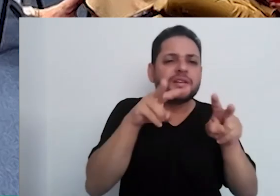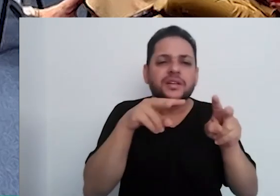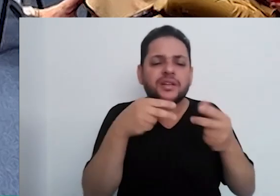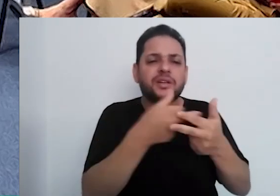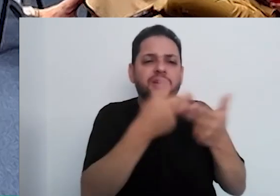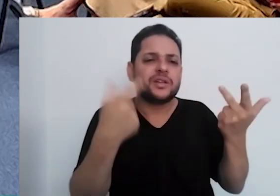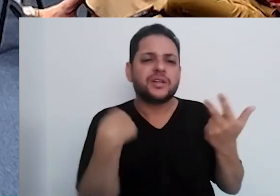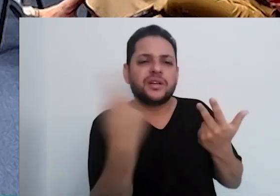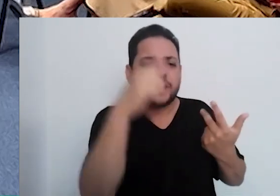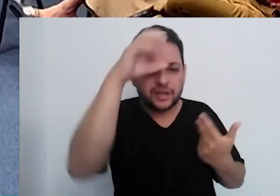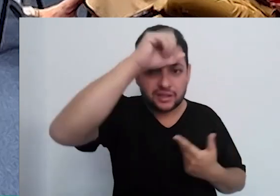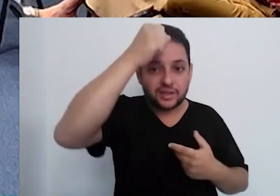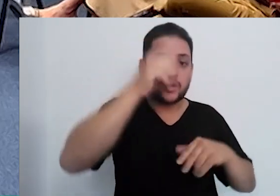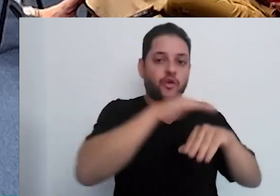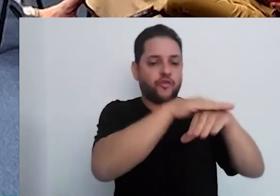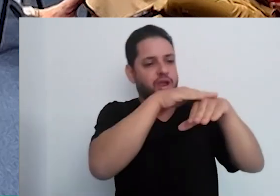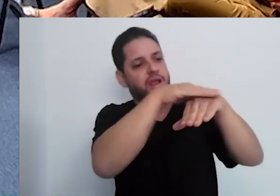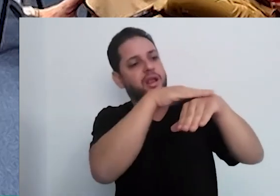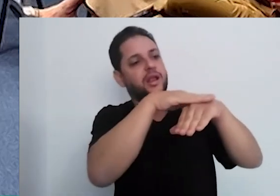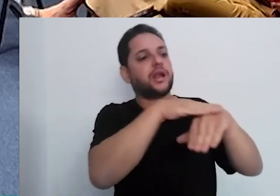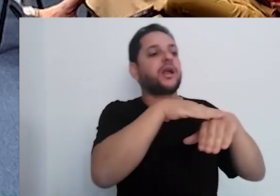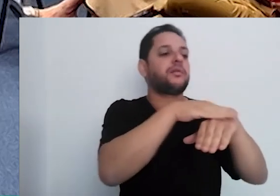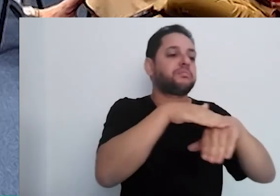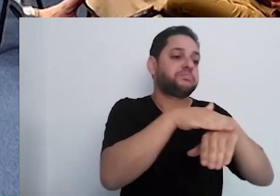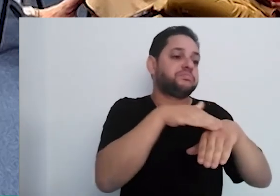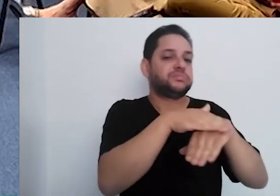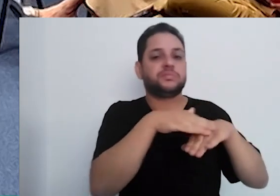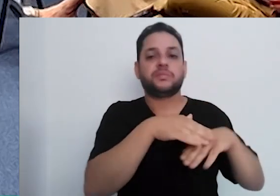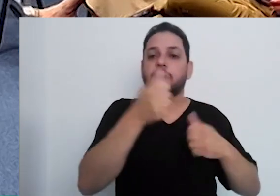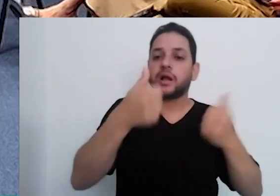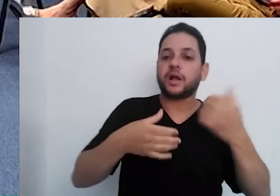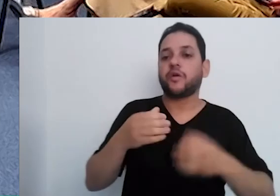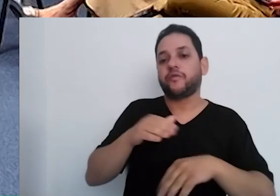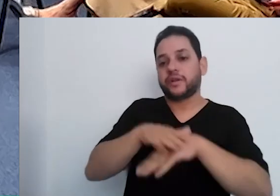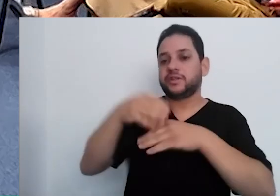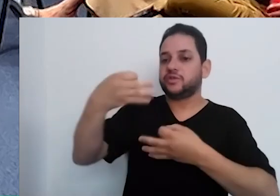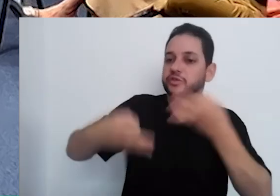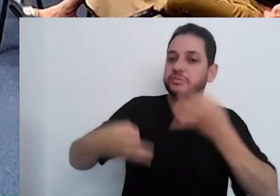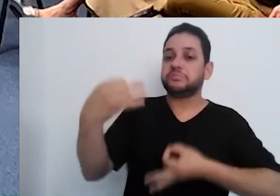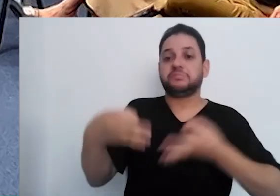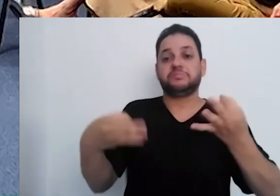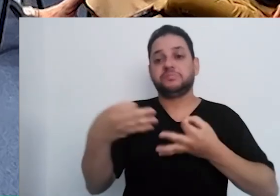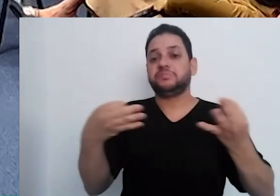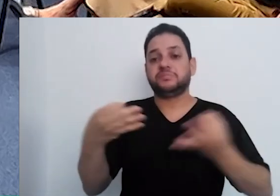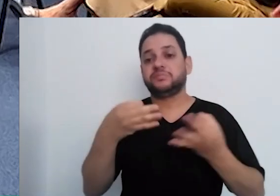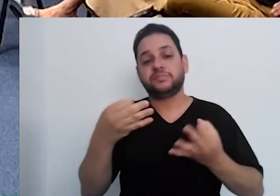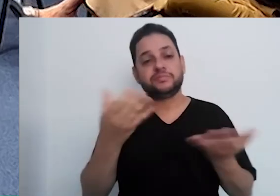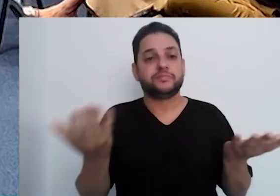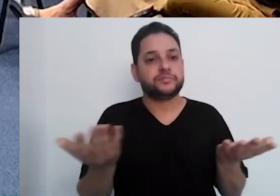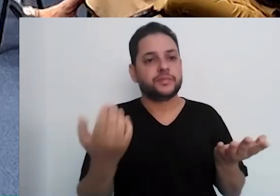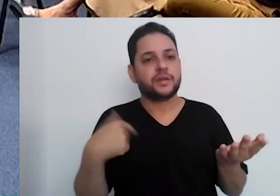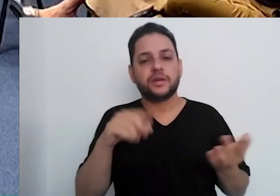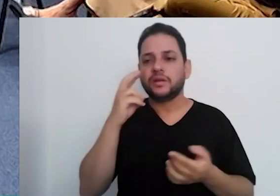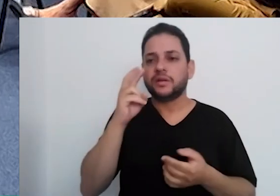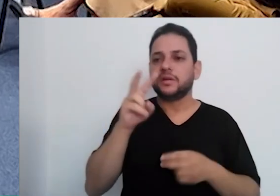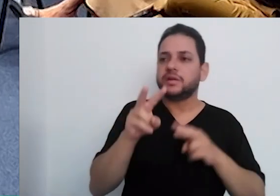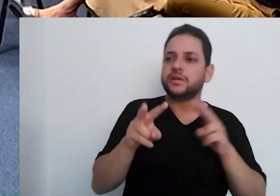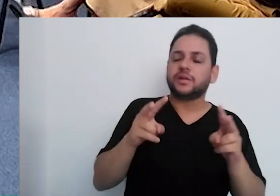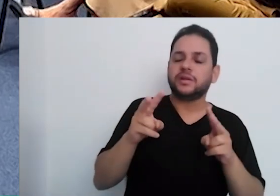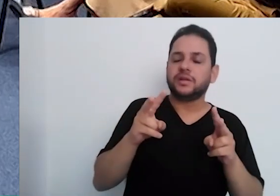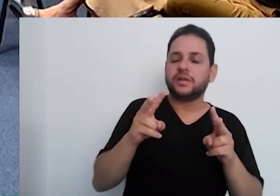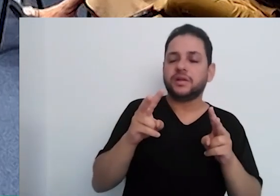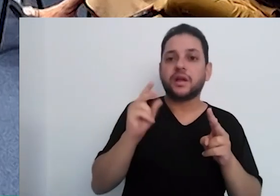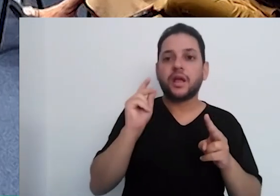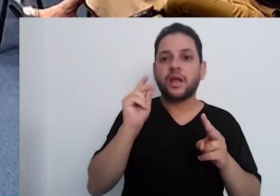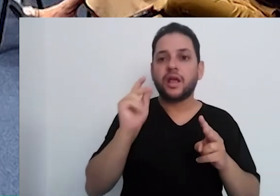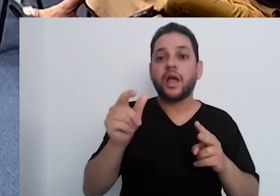conversas que a gente tinha tido a gente falando com com juízes com enfim com todo mundo e ela de repente deu uma luz nela ela falou gente é